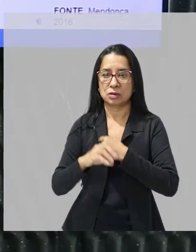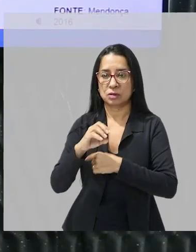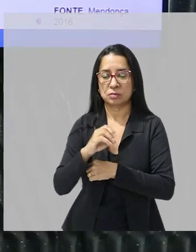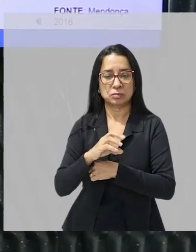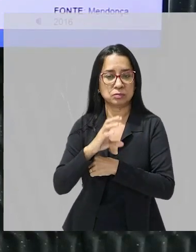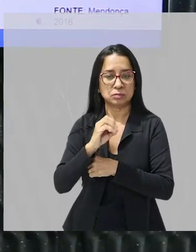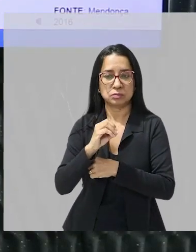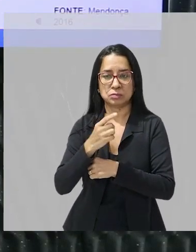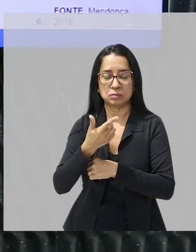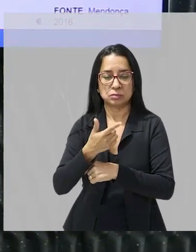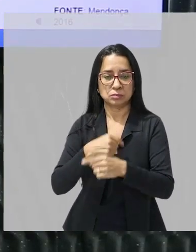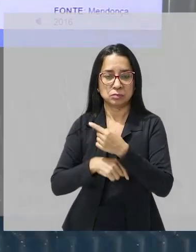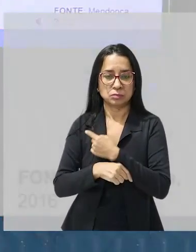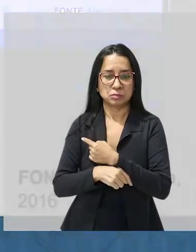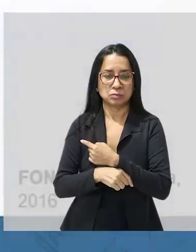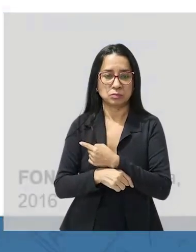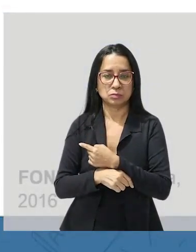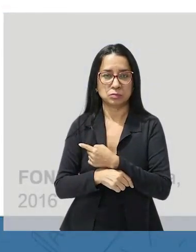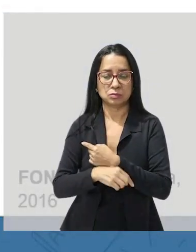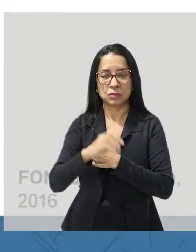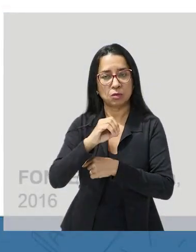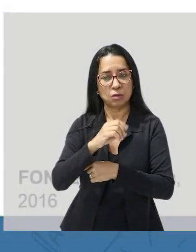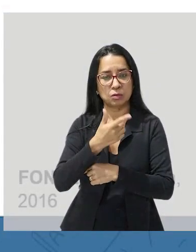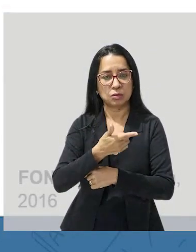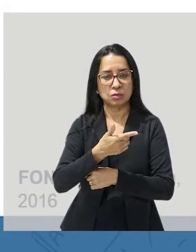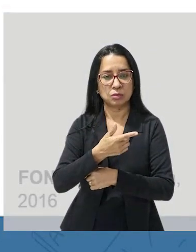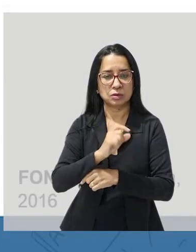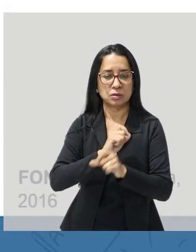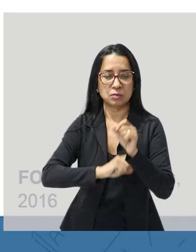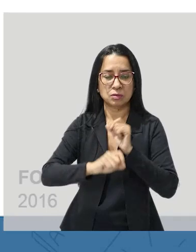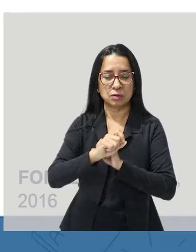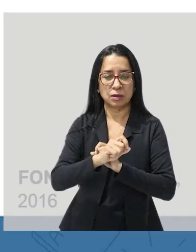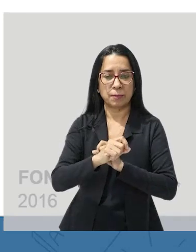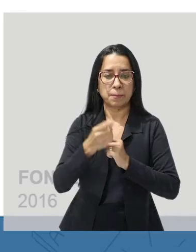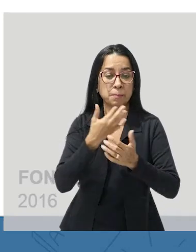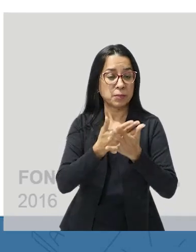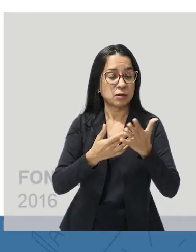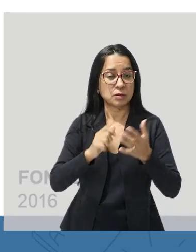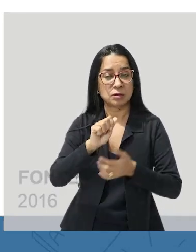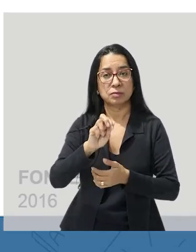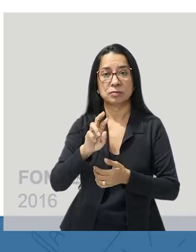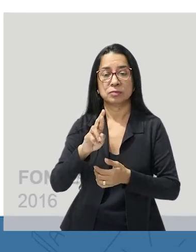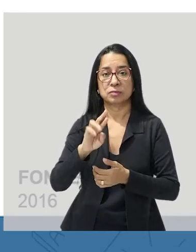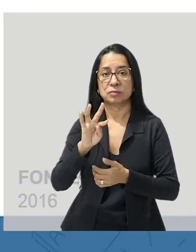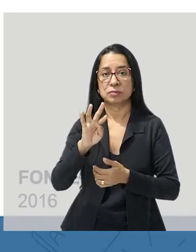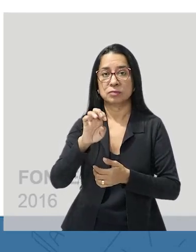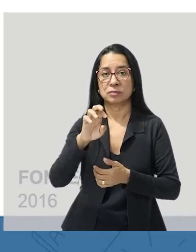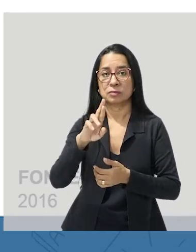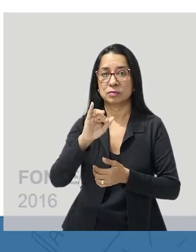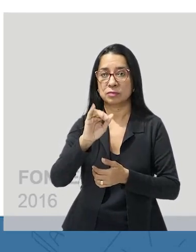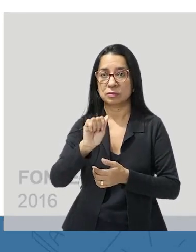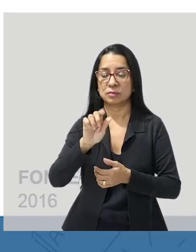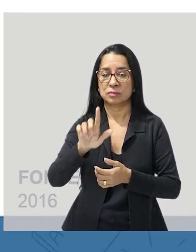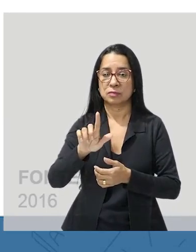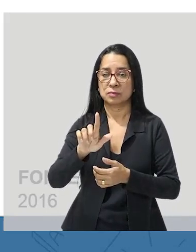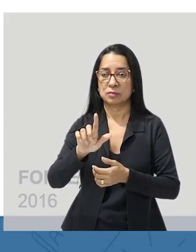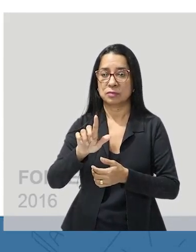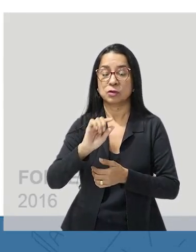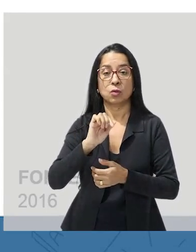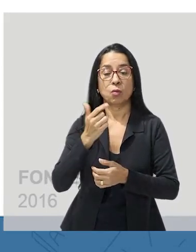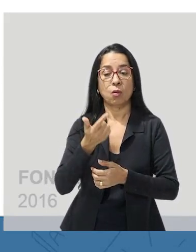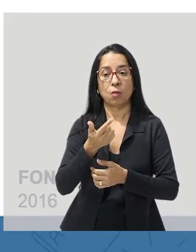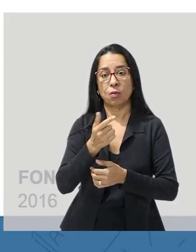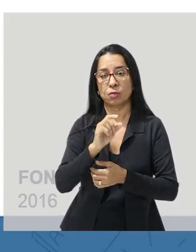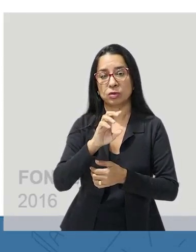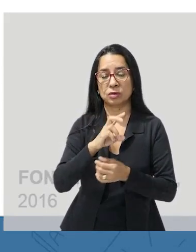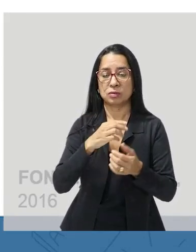azul aqui. Sangue rico em oxigênio é um sangue arterial. E sangue rico em gás carbônico nós chamamos de sangue